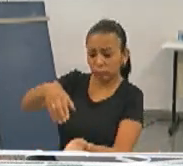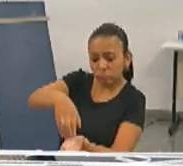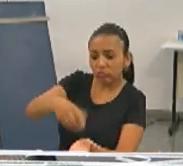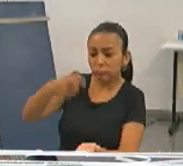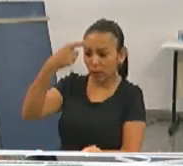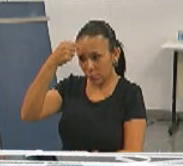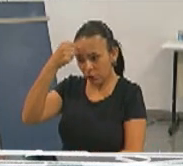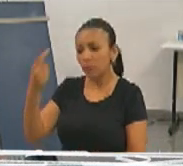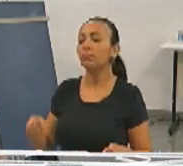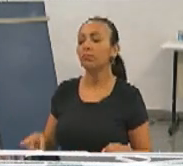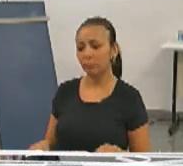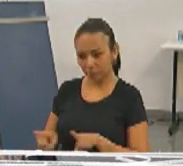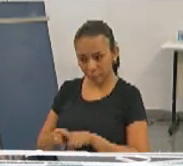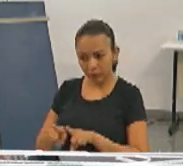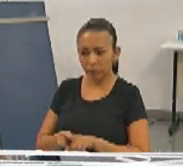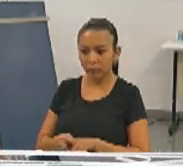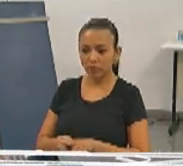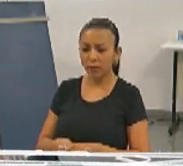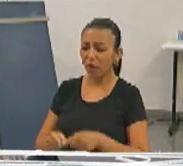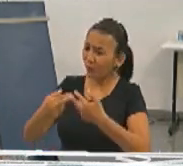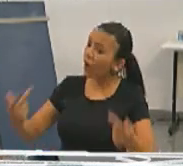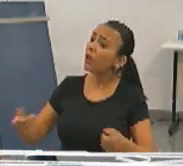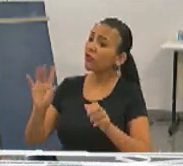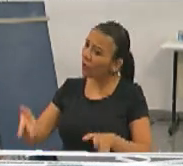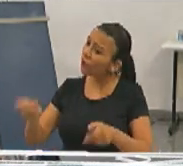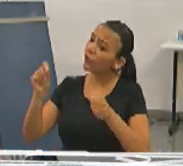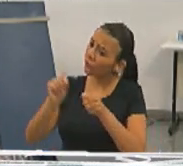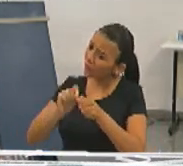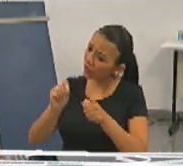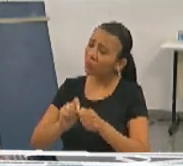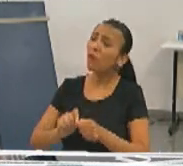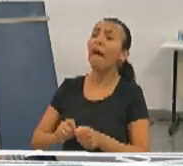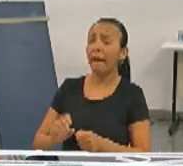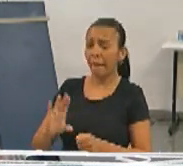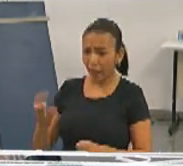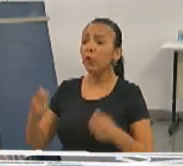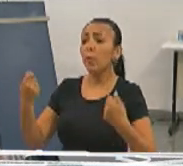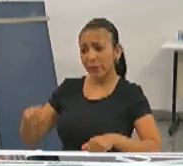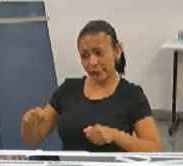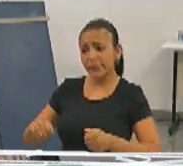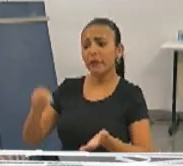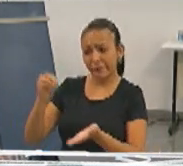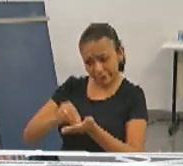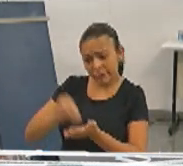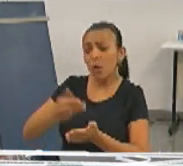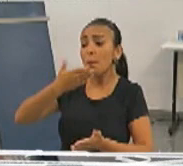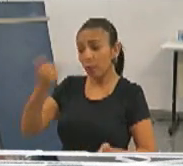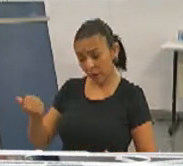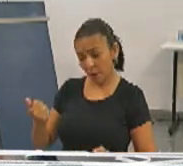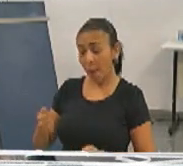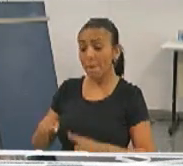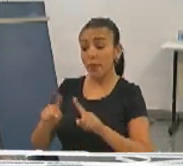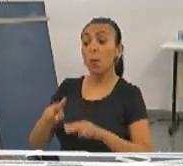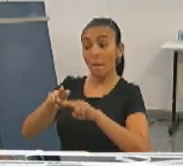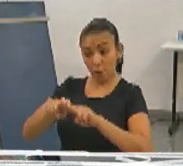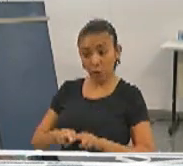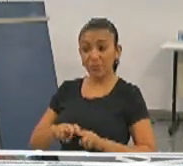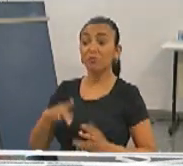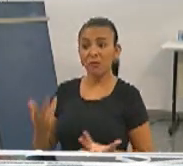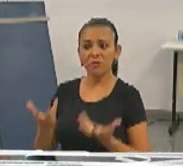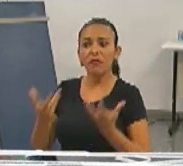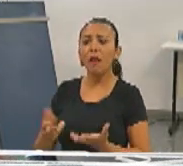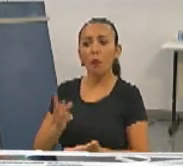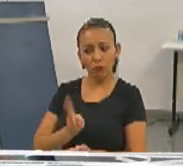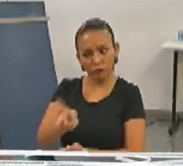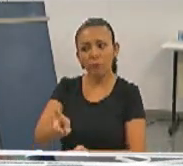Unidade Acadêmica. Muito foi realizado e, sim, há muito a ser feito. Por isso, estamos nos colocando novamente para a próxima